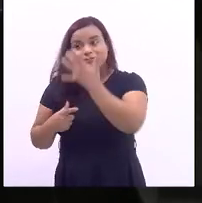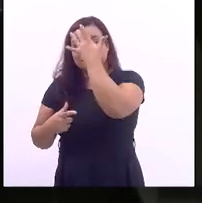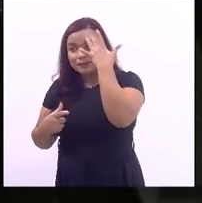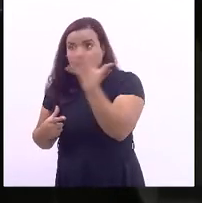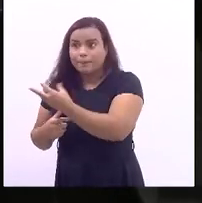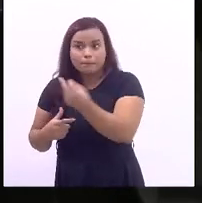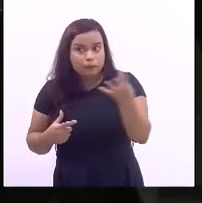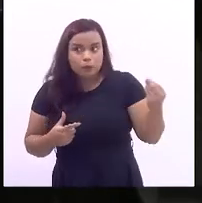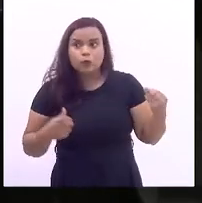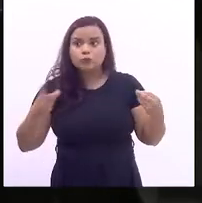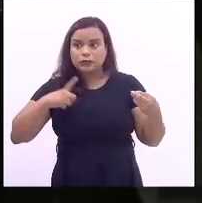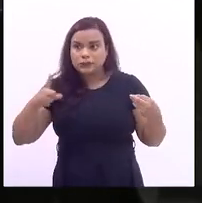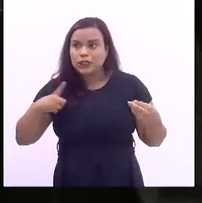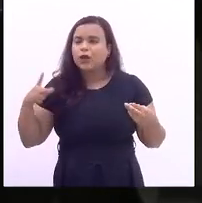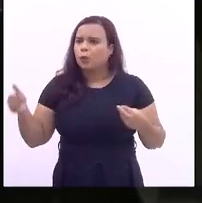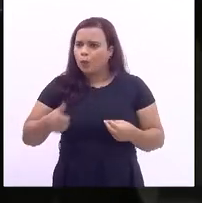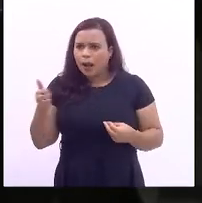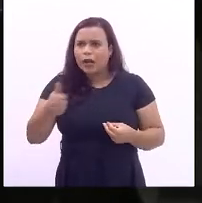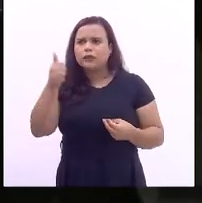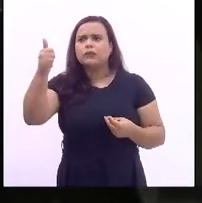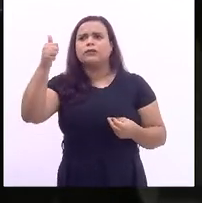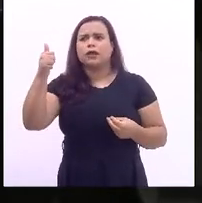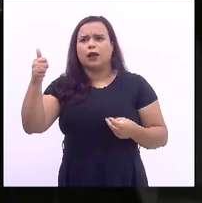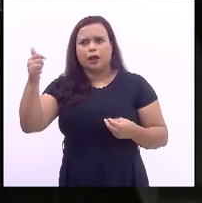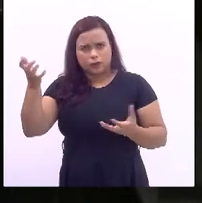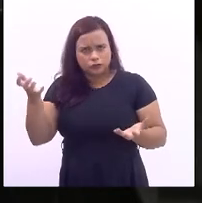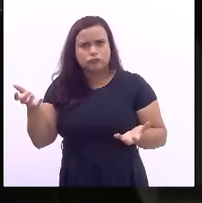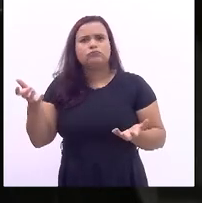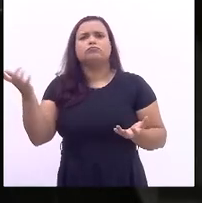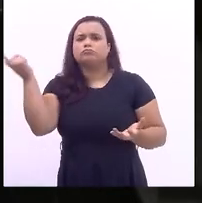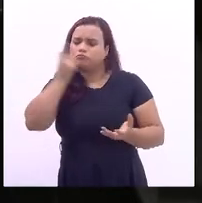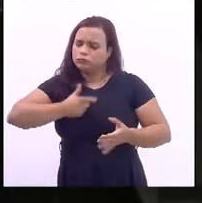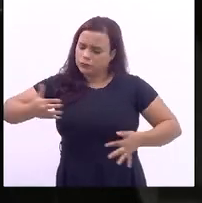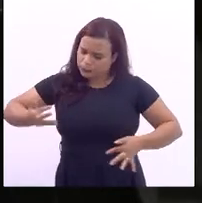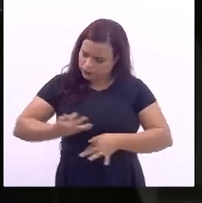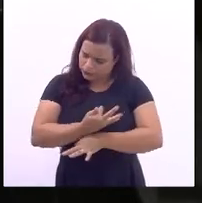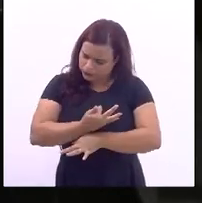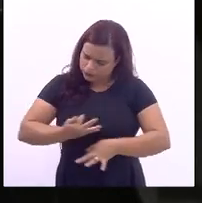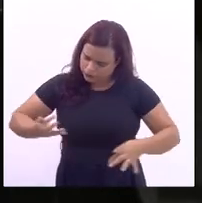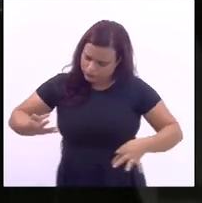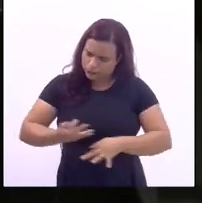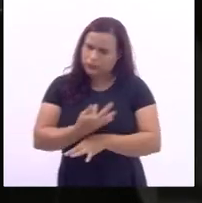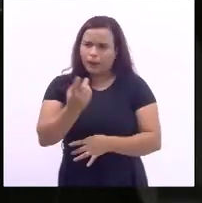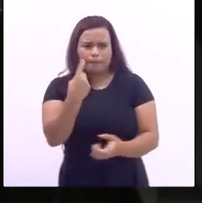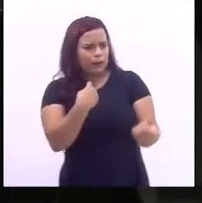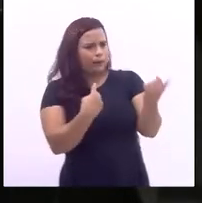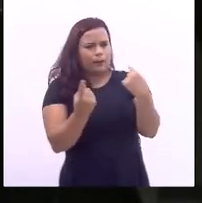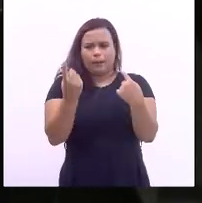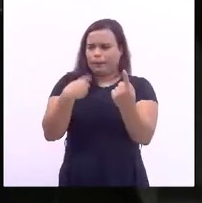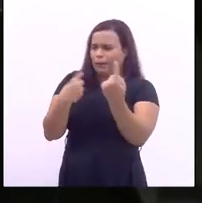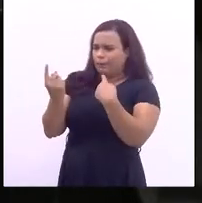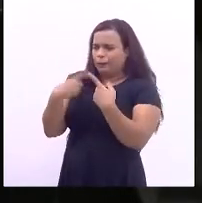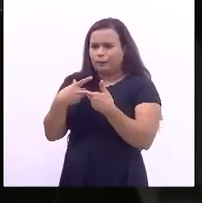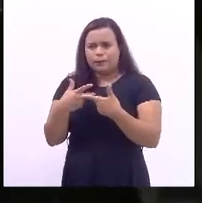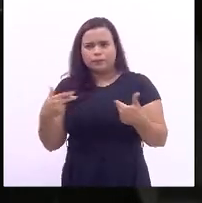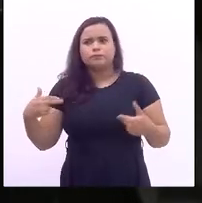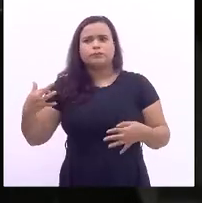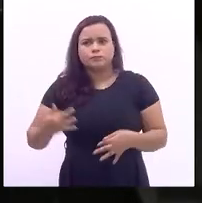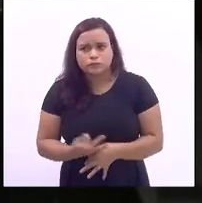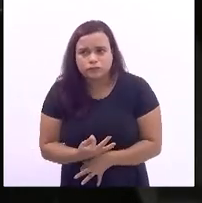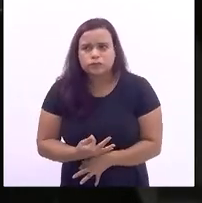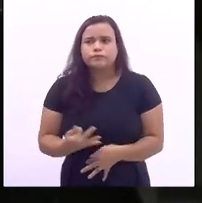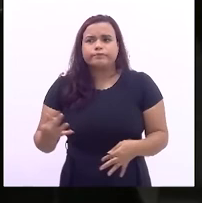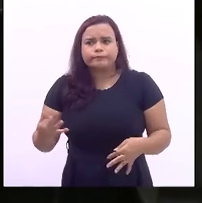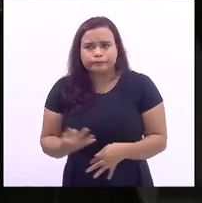qualificada que resiste aos desmandos históricos desse país